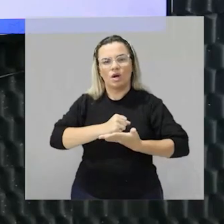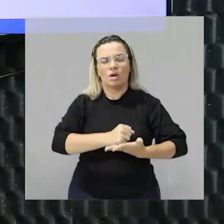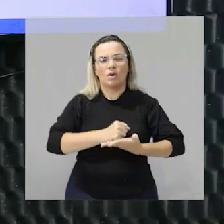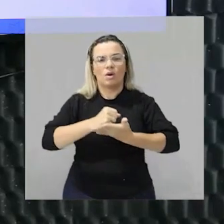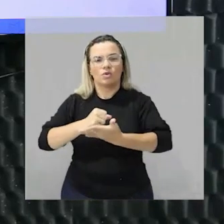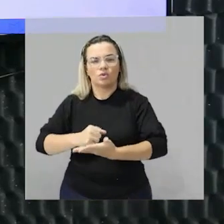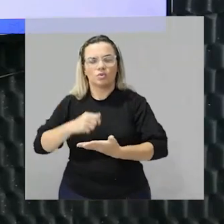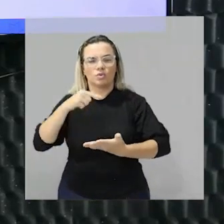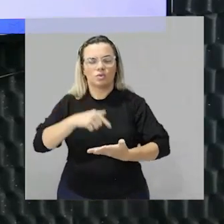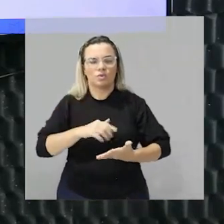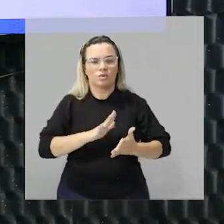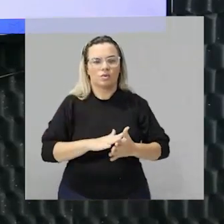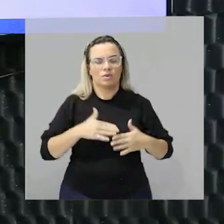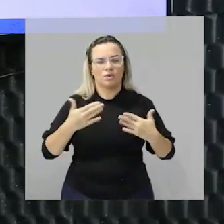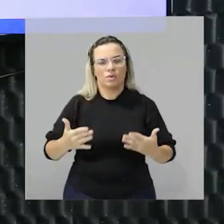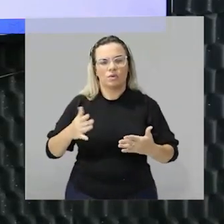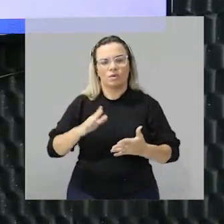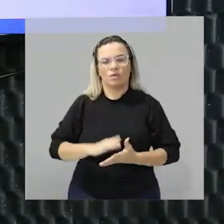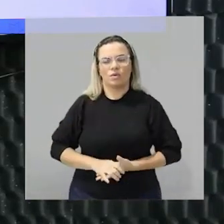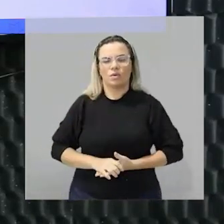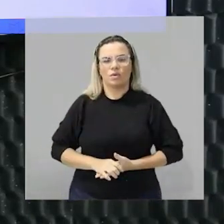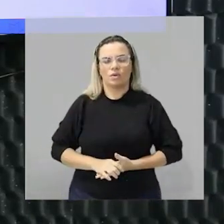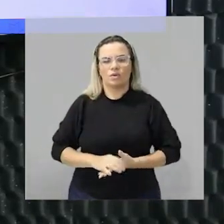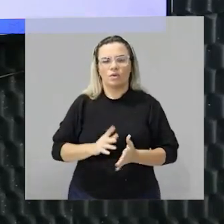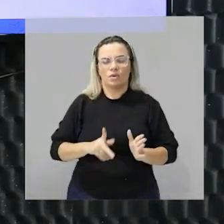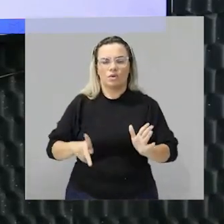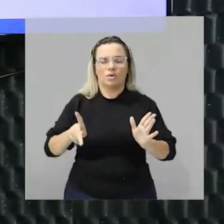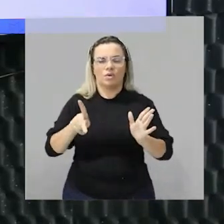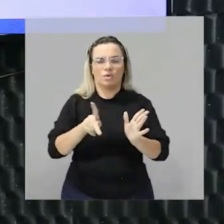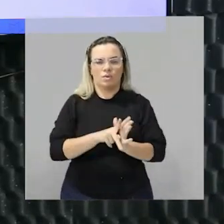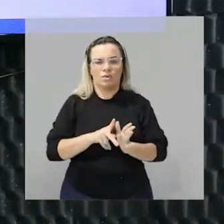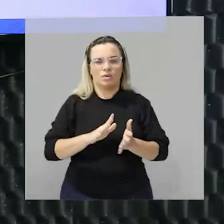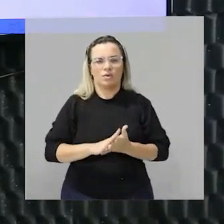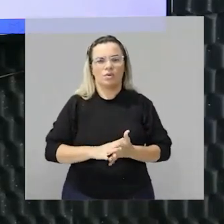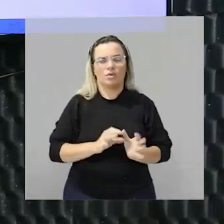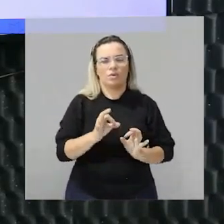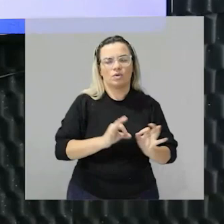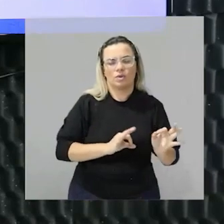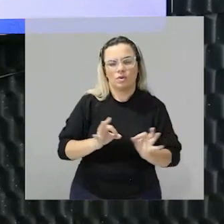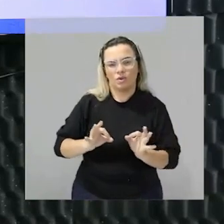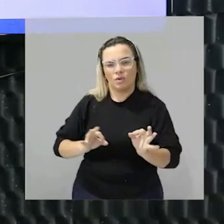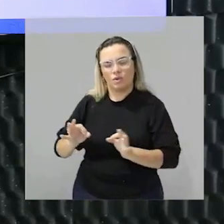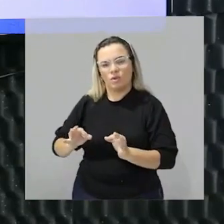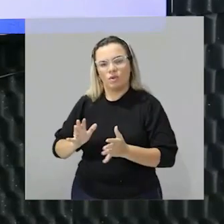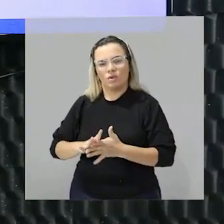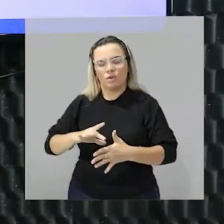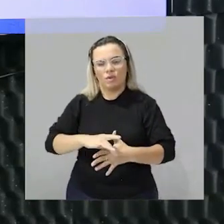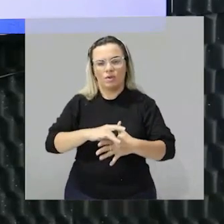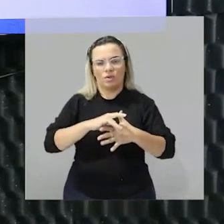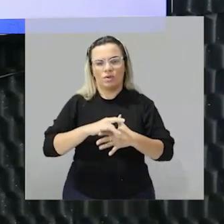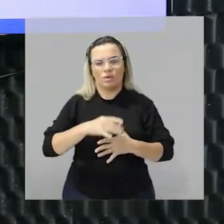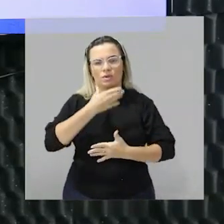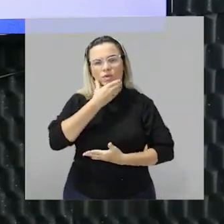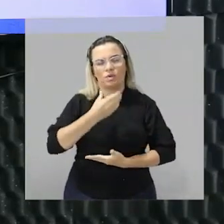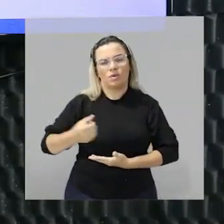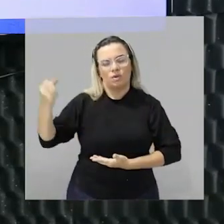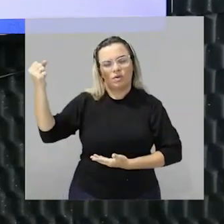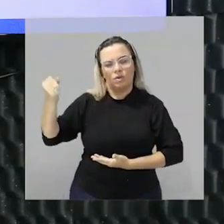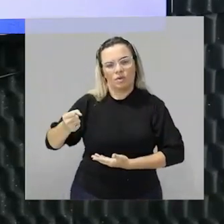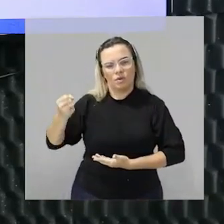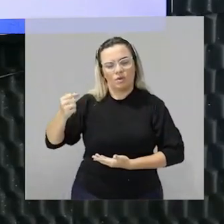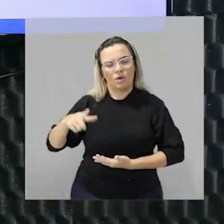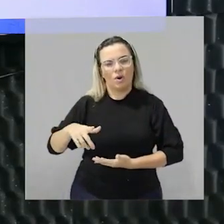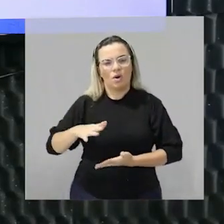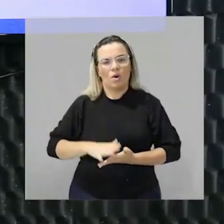onde ali eles se autogovernam. Antônio Conselheiro é uma liderança espiritual, mas existe um autogoverno. Então é uma